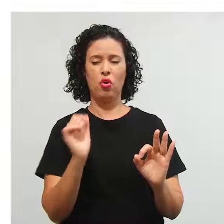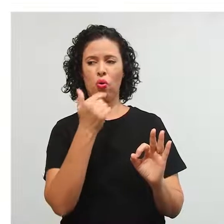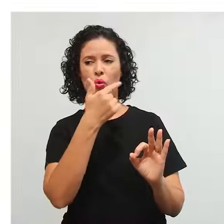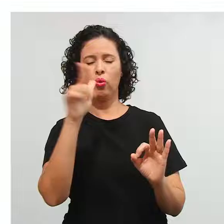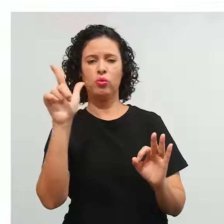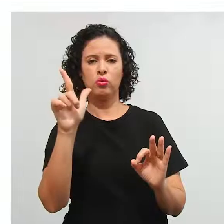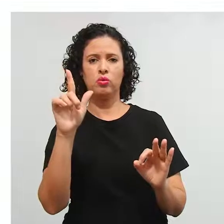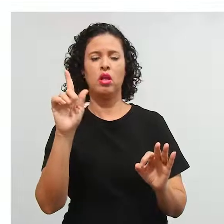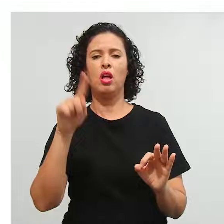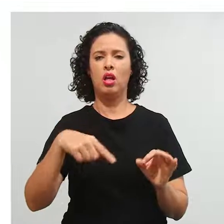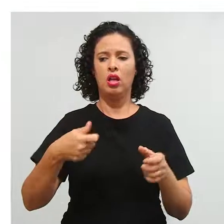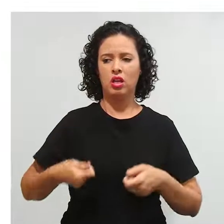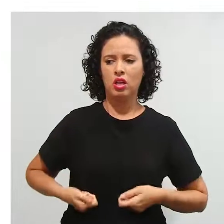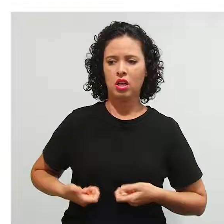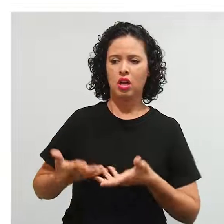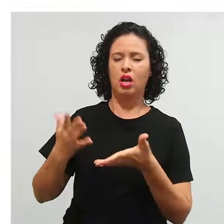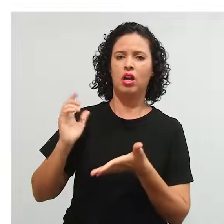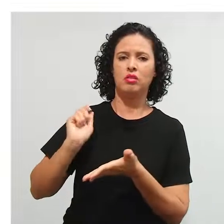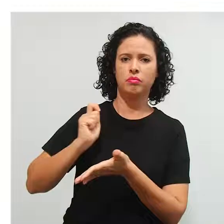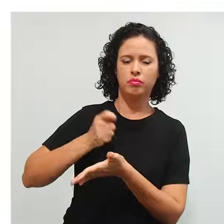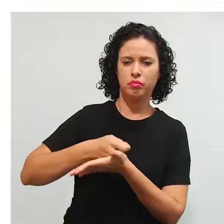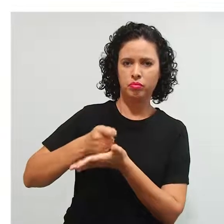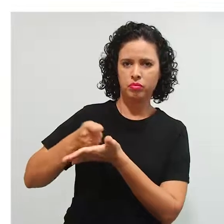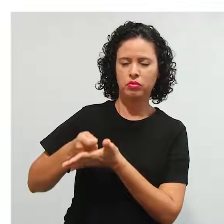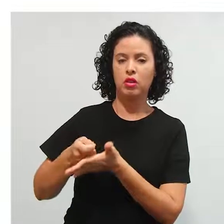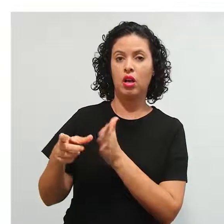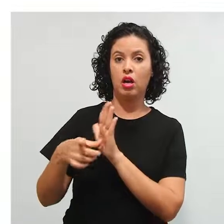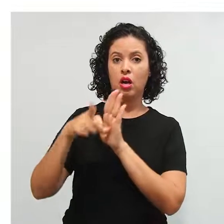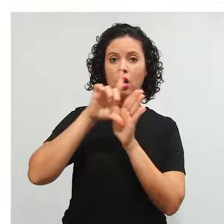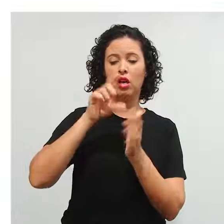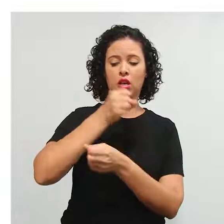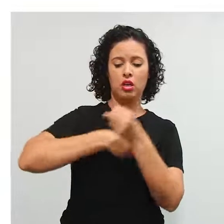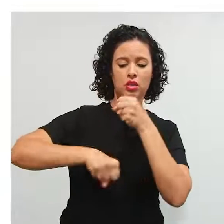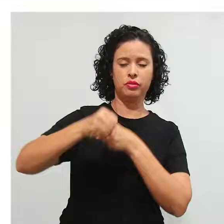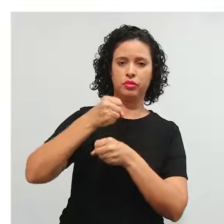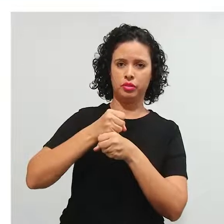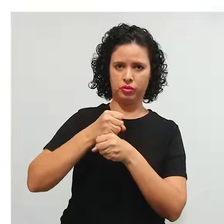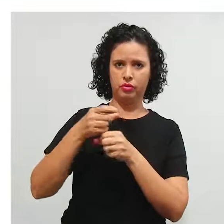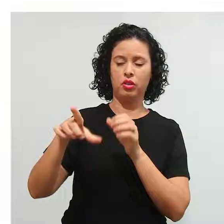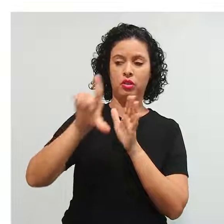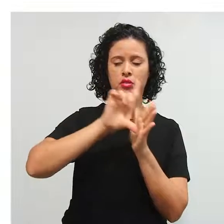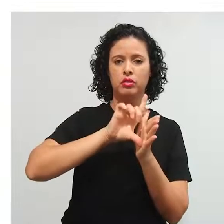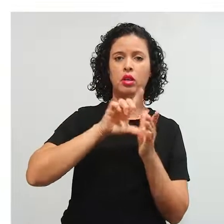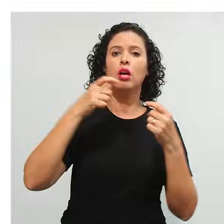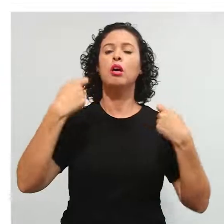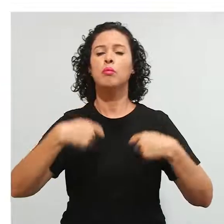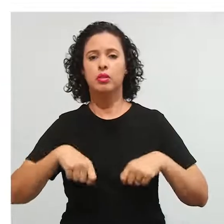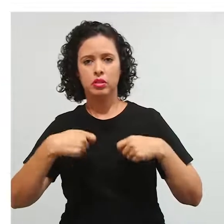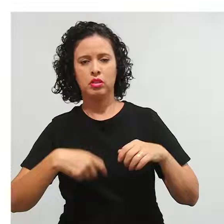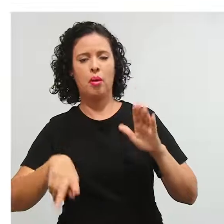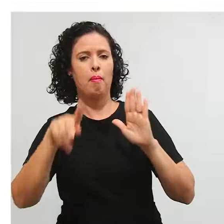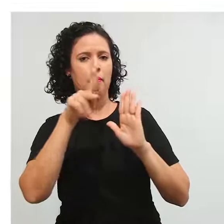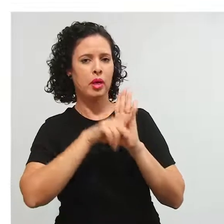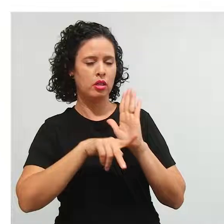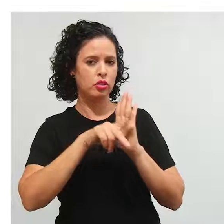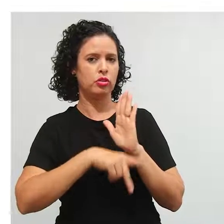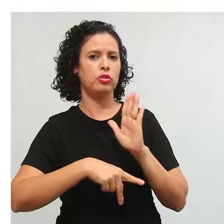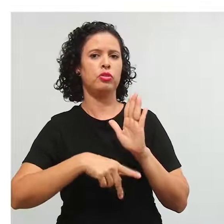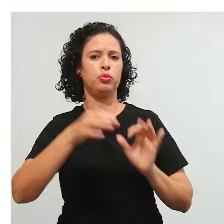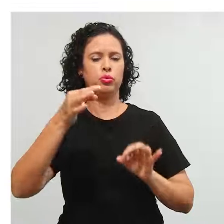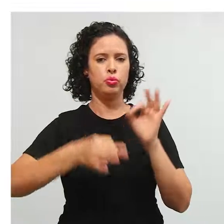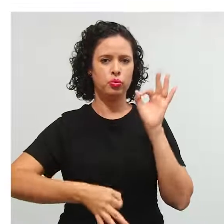decorrente de gastos realizados em anos anteriores. Tem que ter parecer jurídico, tem que